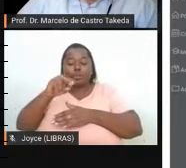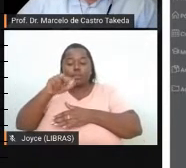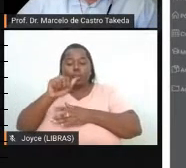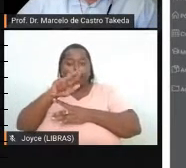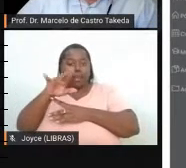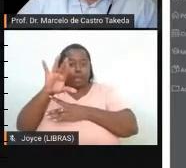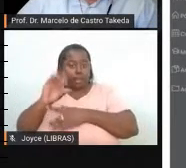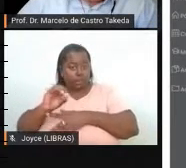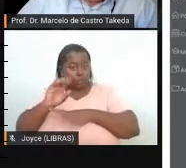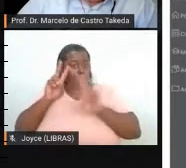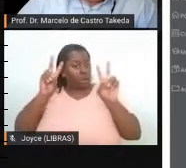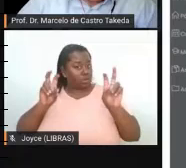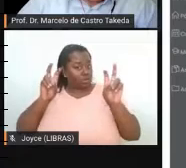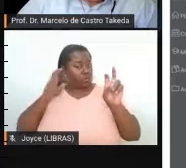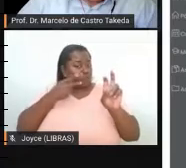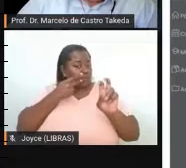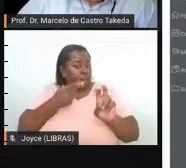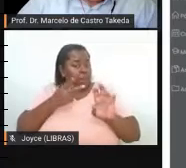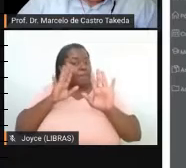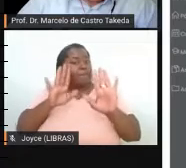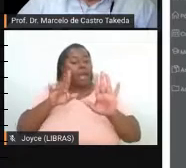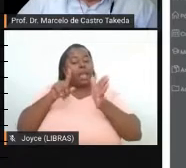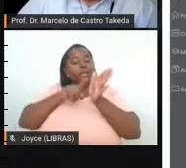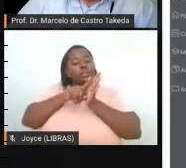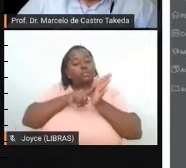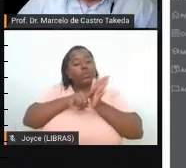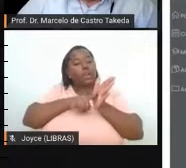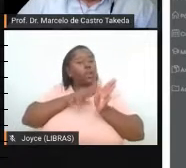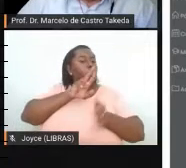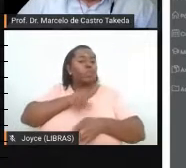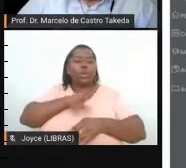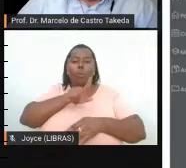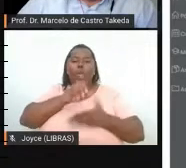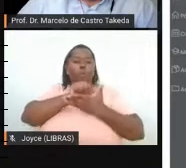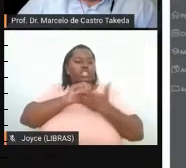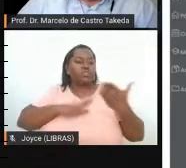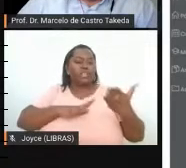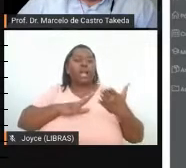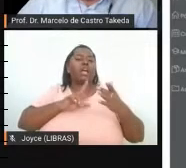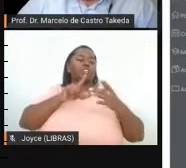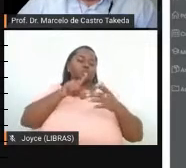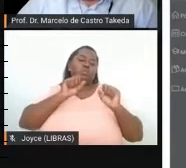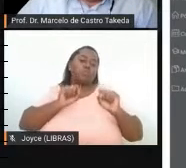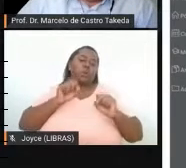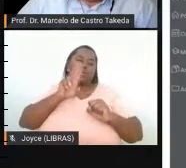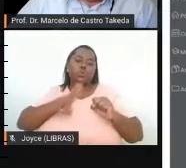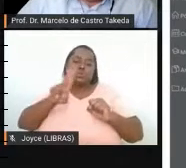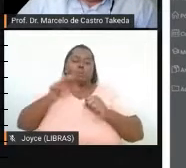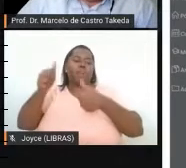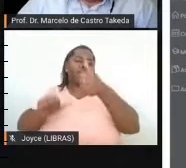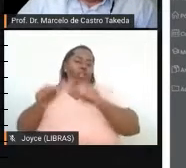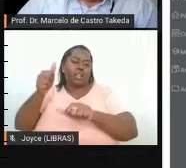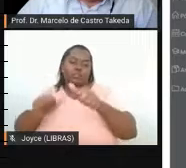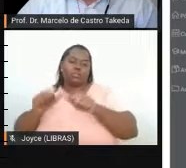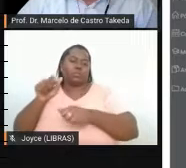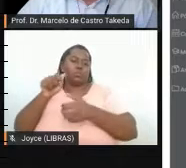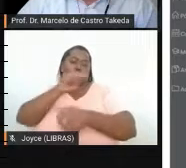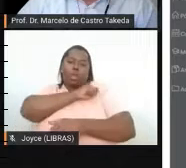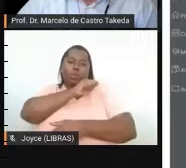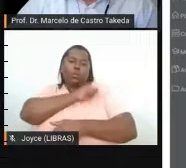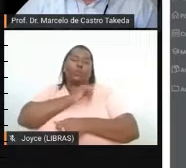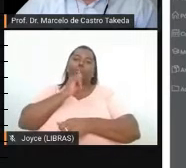é o único tipo de atividade que a gente pode aplicar para avaliação dos alunos. Então, nós temos